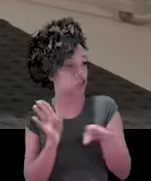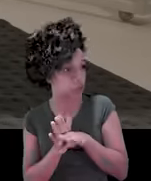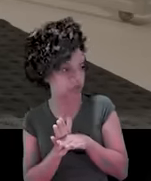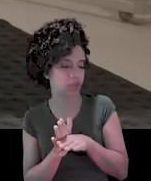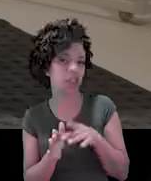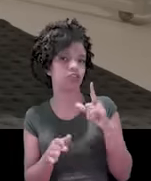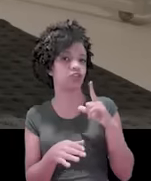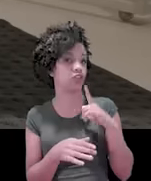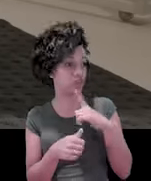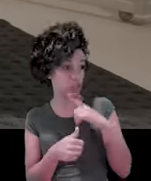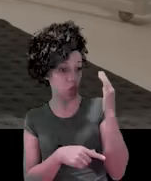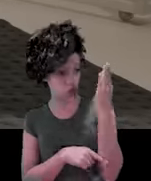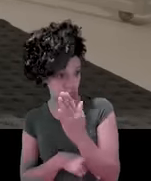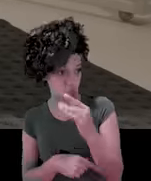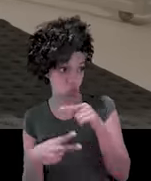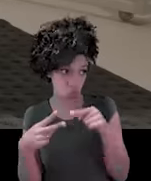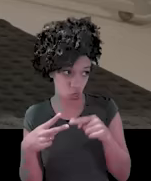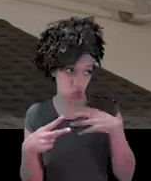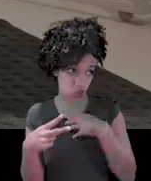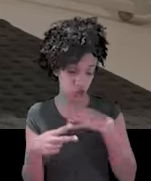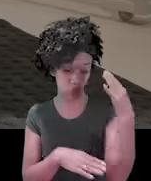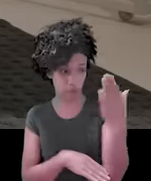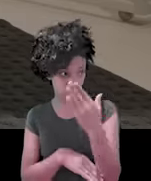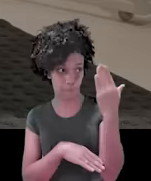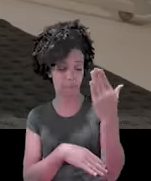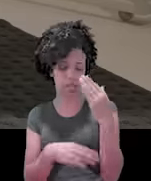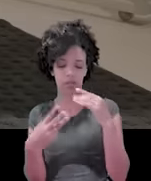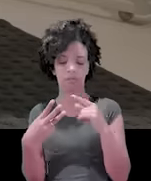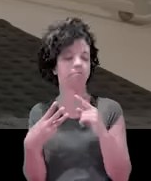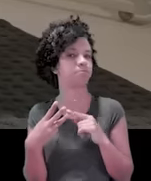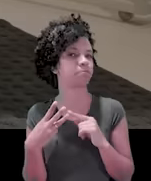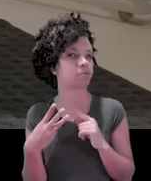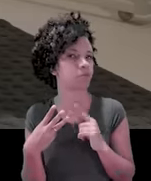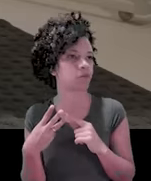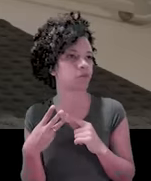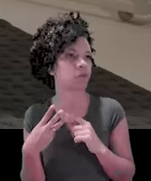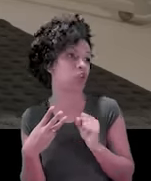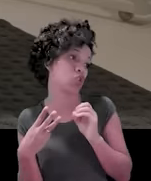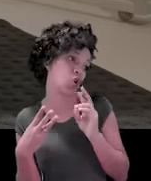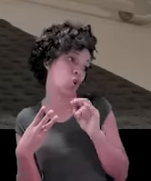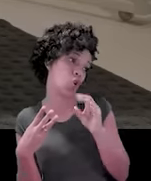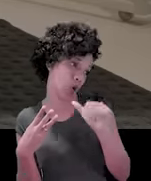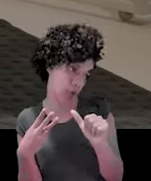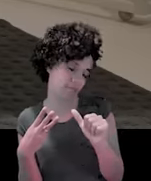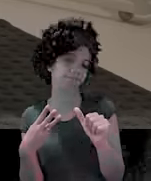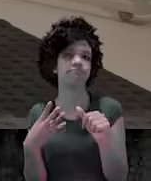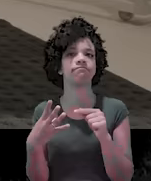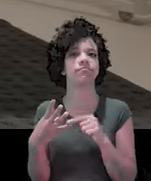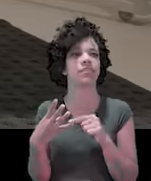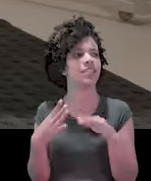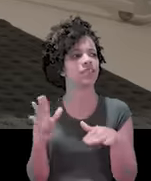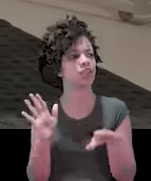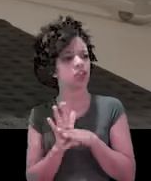chegava e precisava ter Palmeiras tem dois tipos de Palmeiras na verdade precisava ter sororoca né